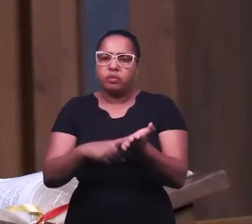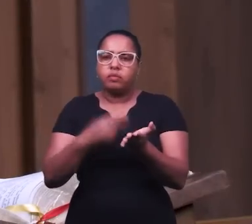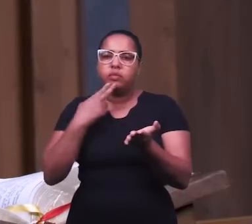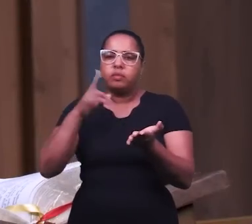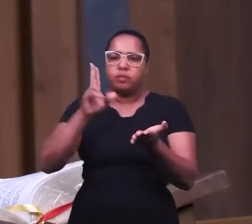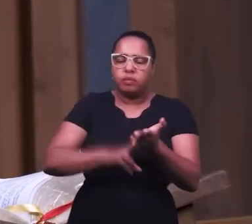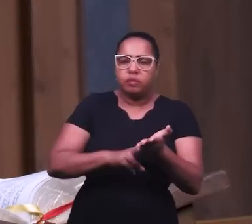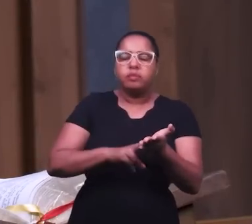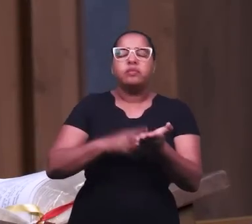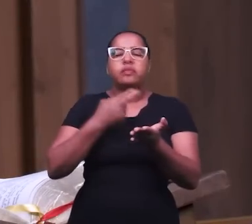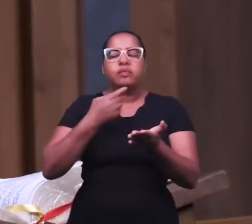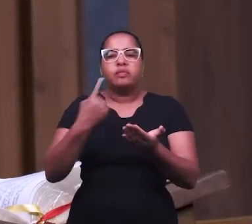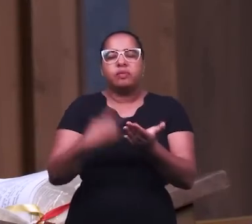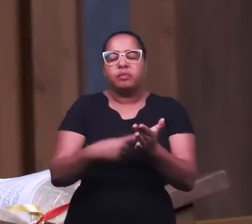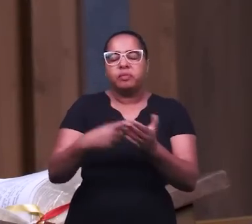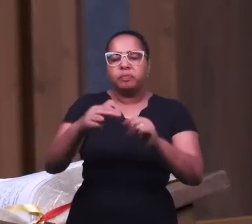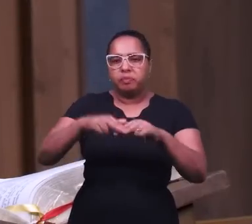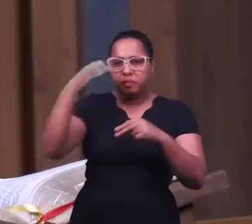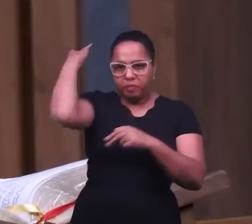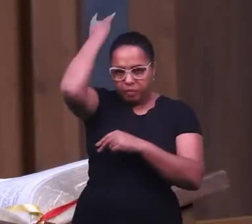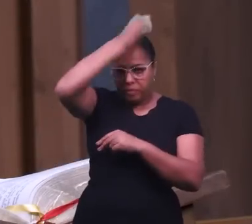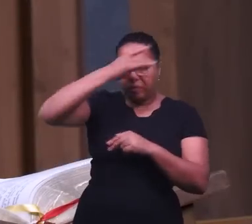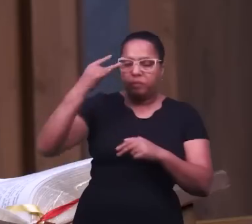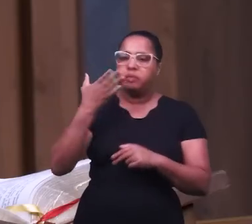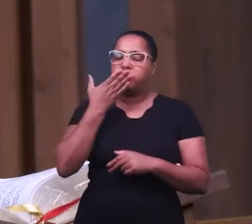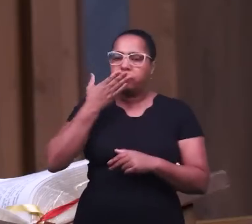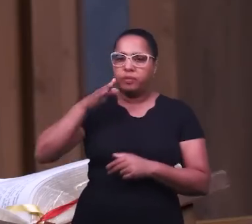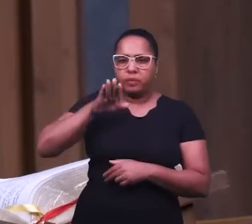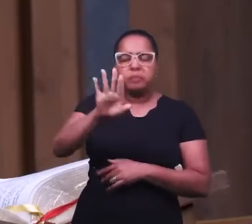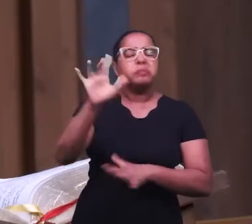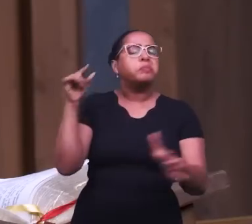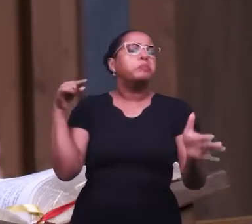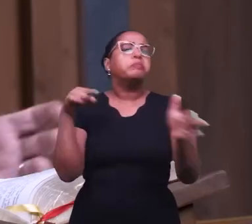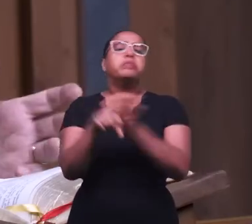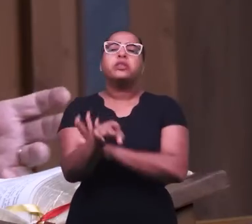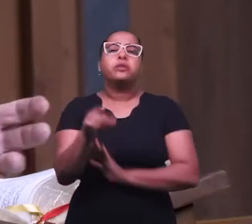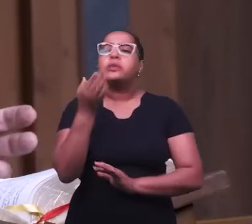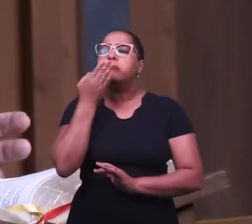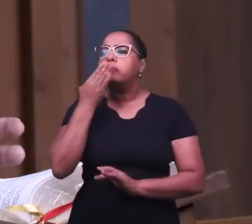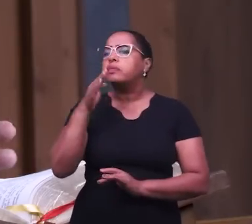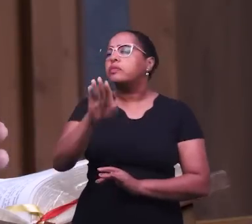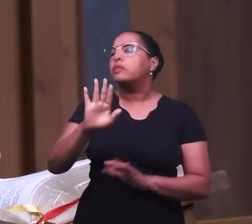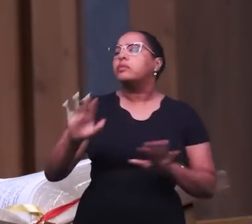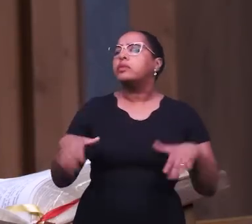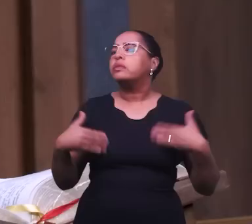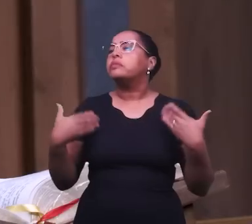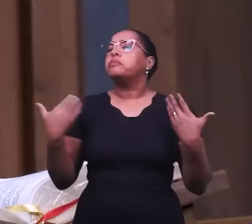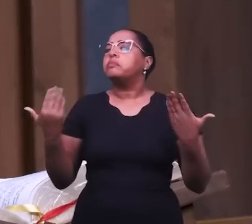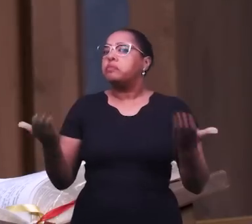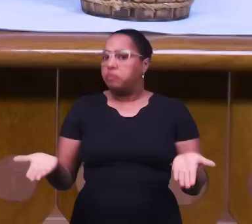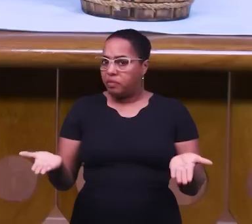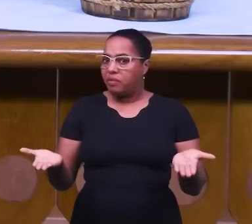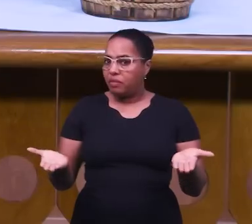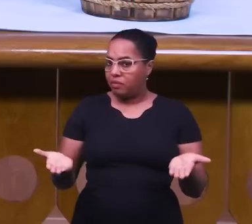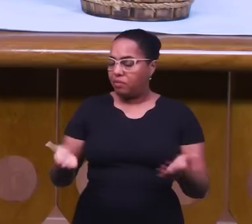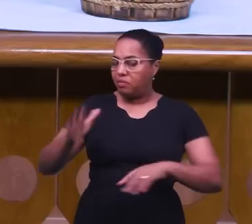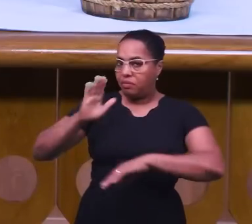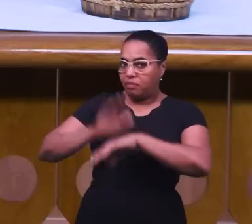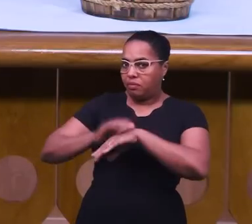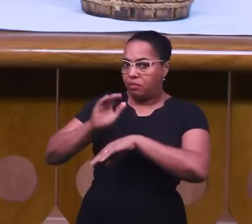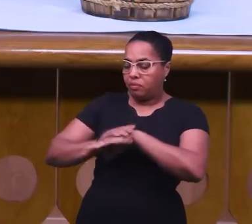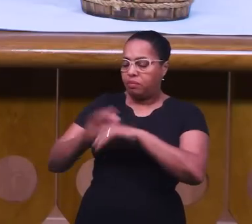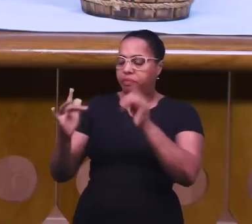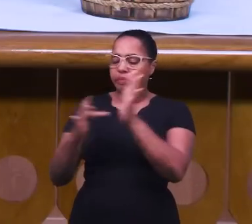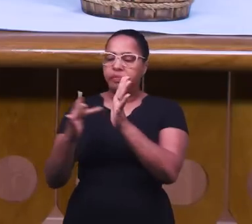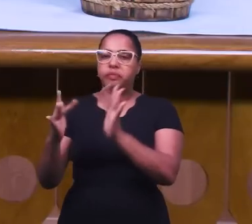selados pelo Espírito Santo da promessa. E a pergunta é, que promessa? Essa promessa foi o Senhor Jesus